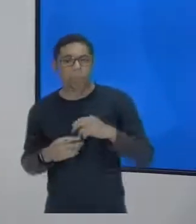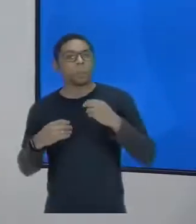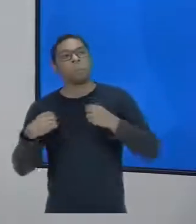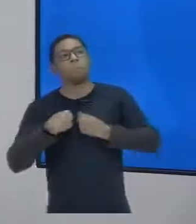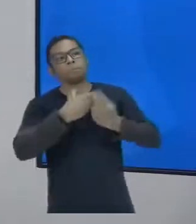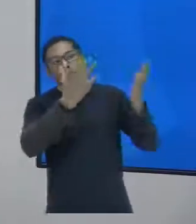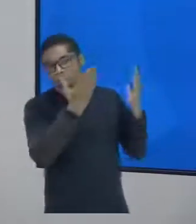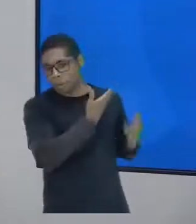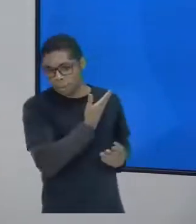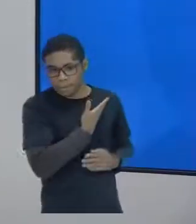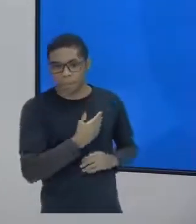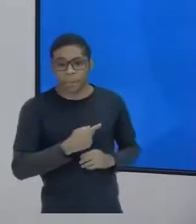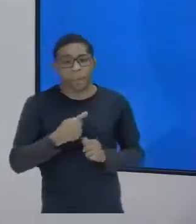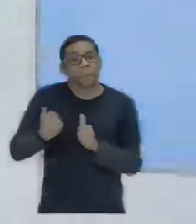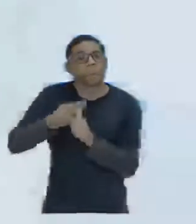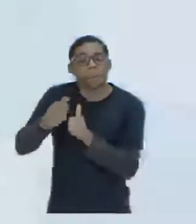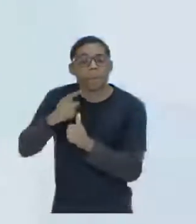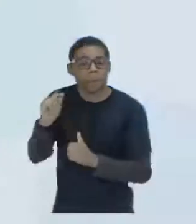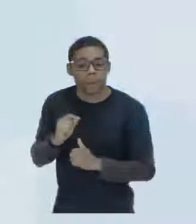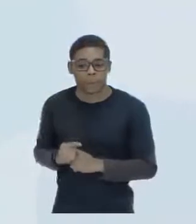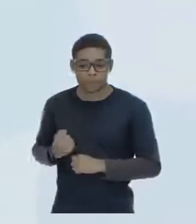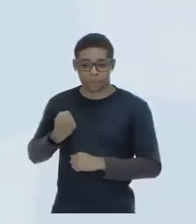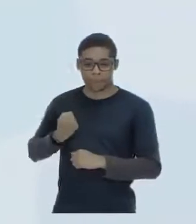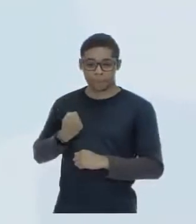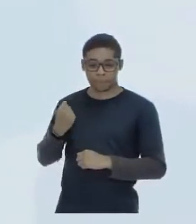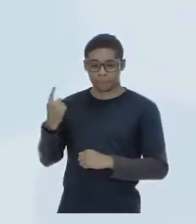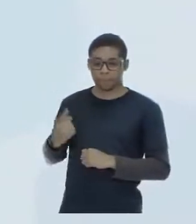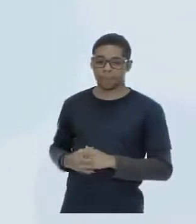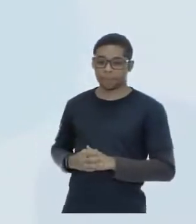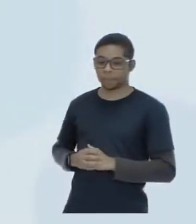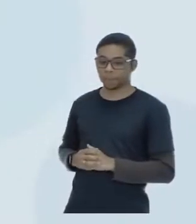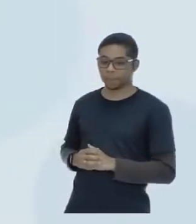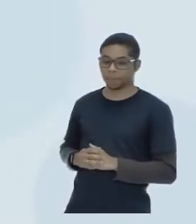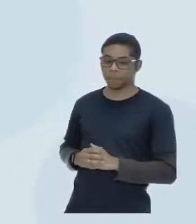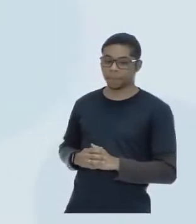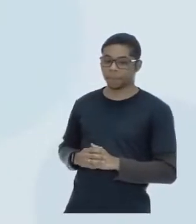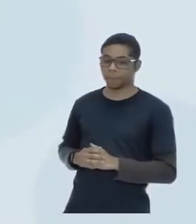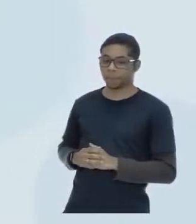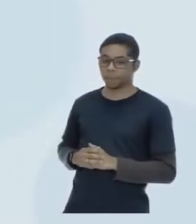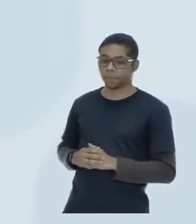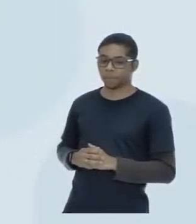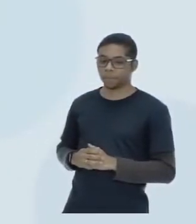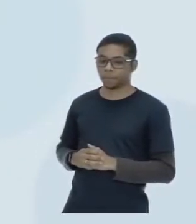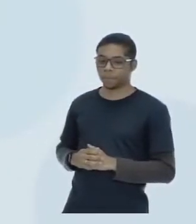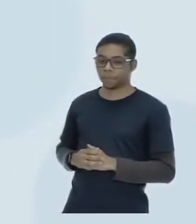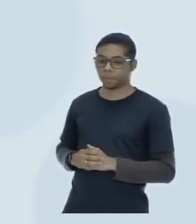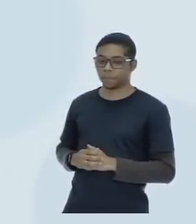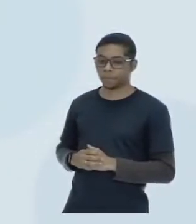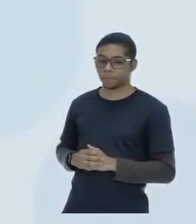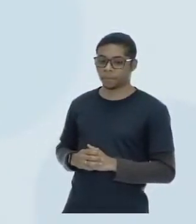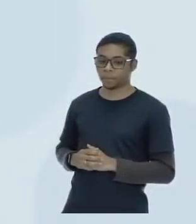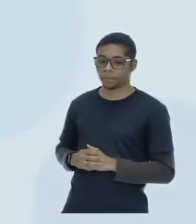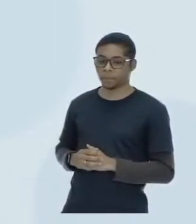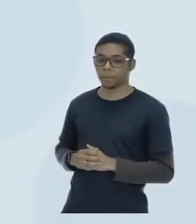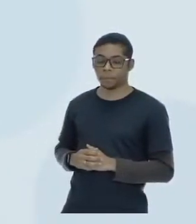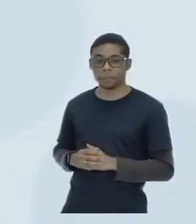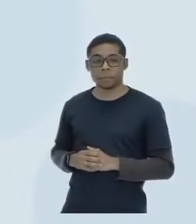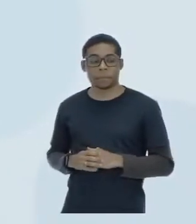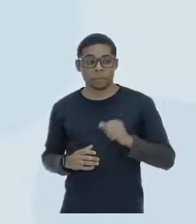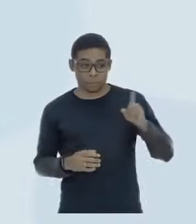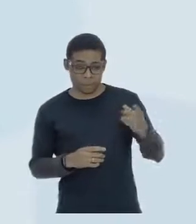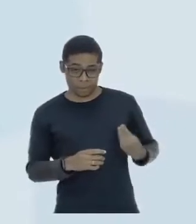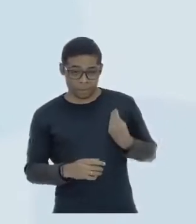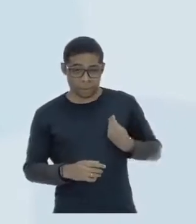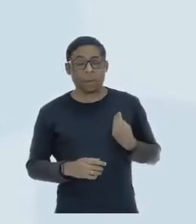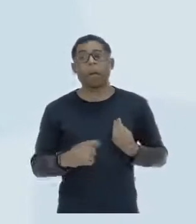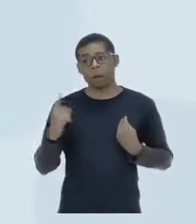com os amigos. O primeiro texto motivador. Texto 1. Quando a sobrevivência depende de um simples olhar generoso. Olha